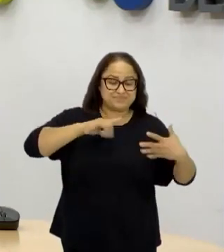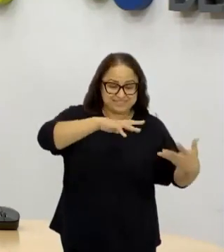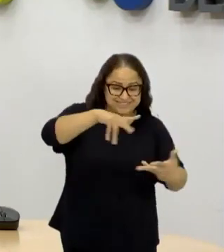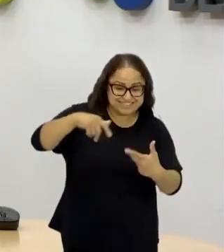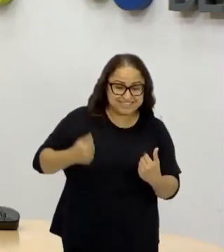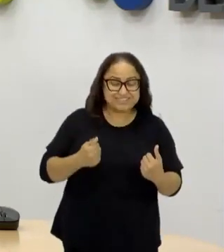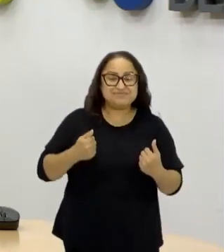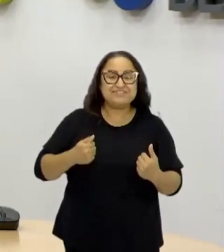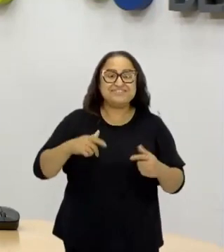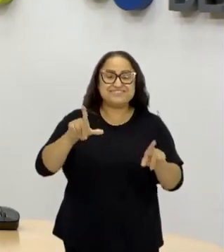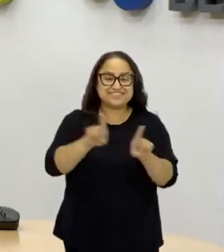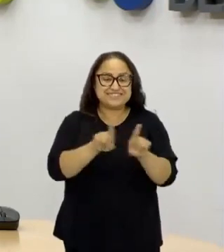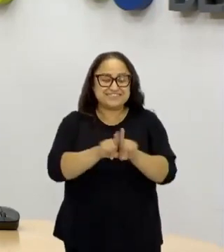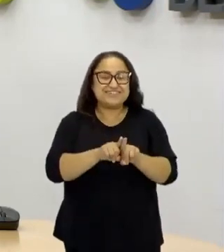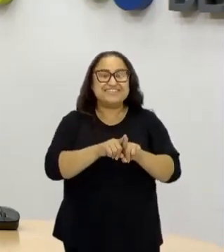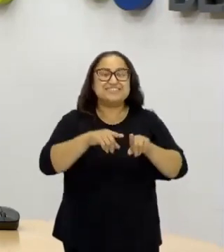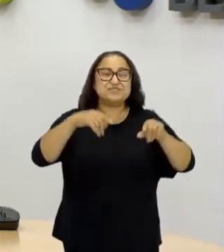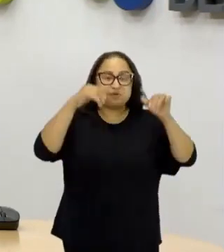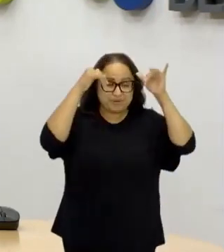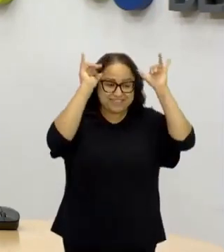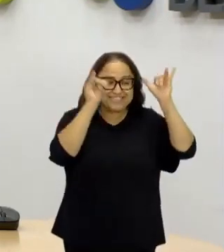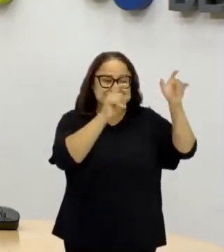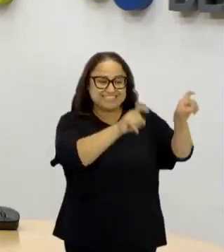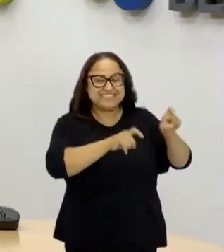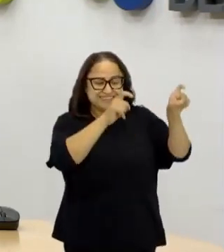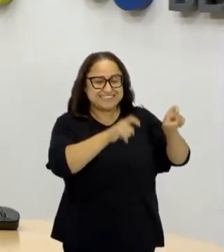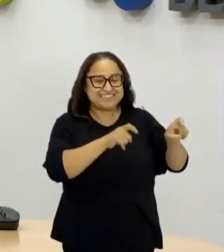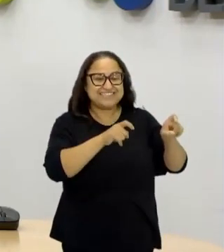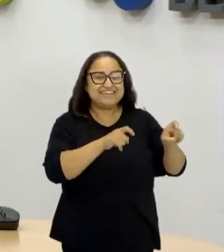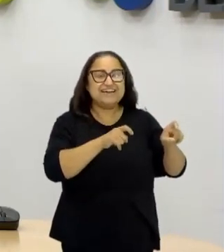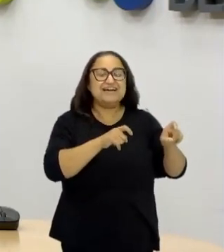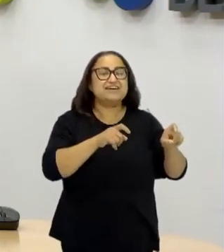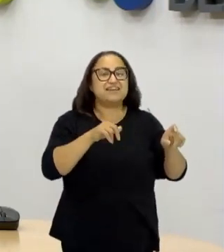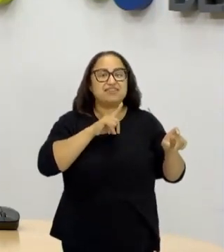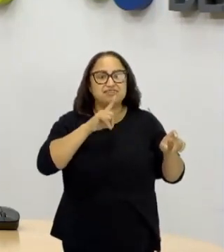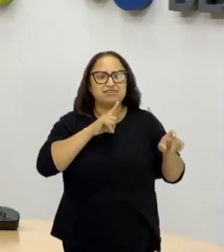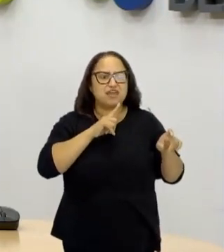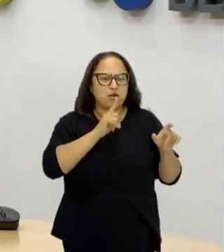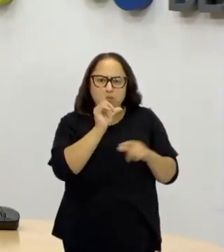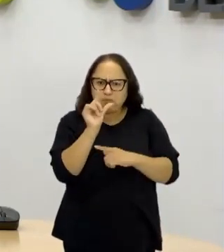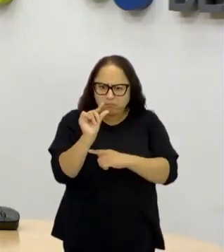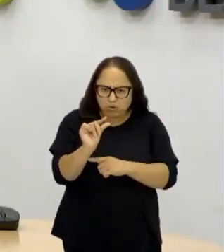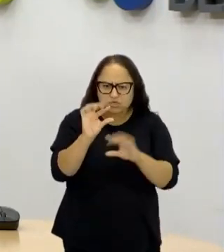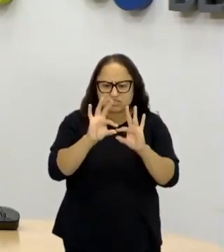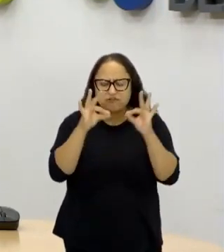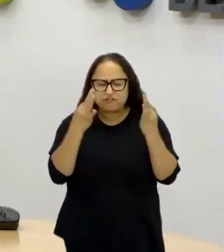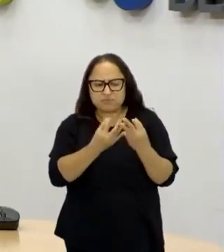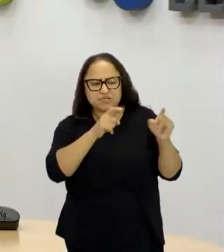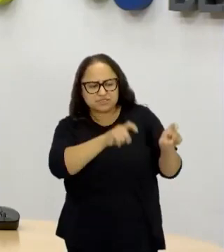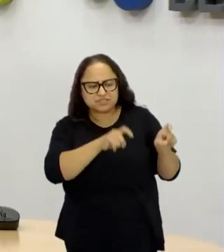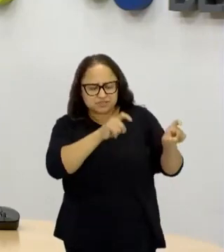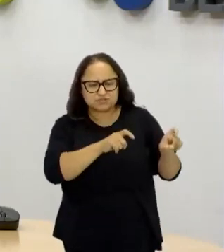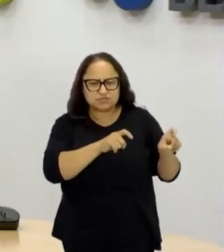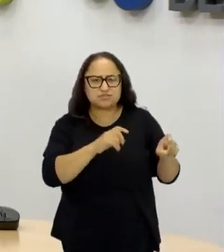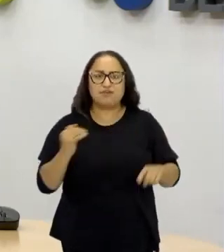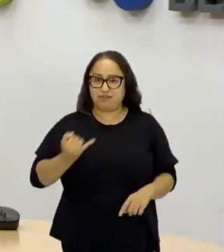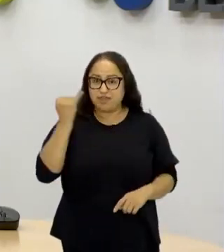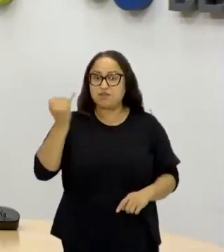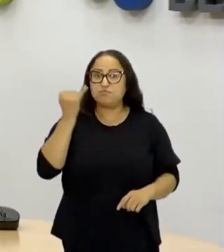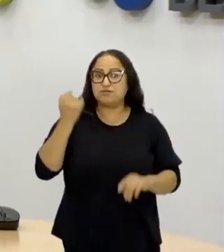90% das fazendas aí ao redor do mundo pertence a pequenos agricultores, né? Então é importante retratar,